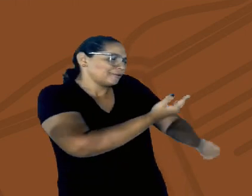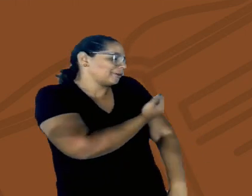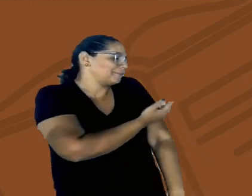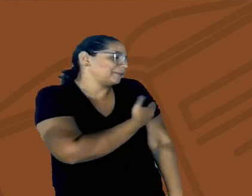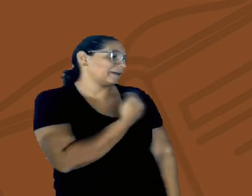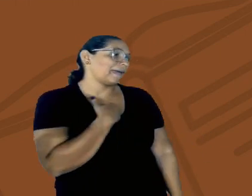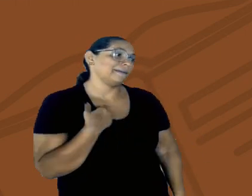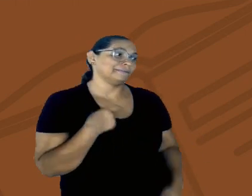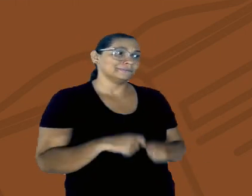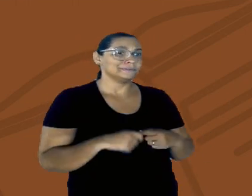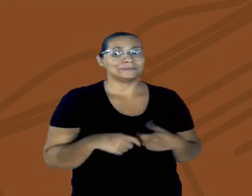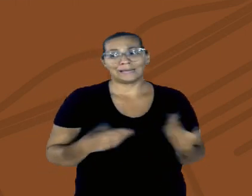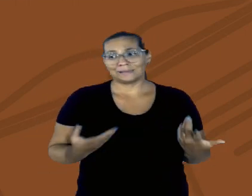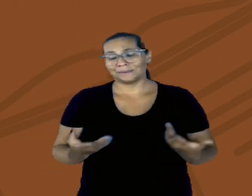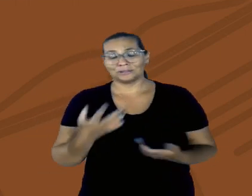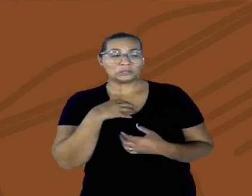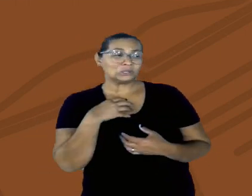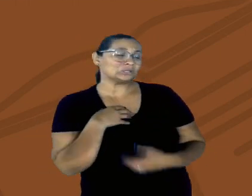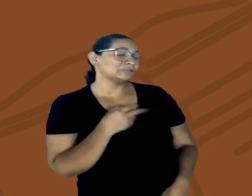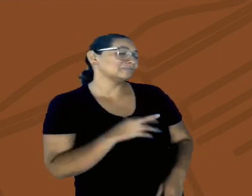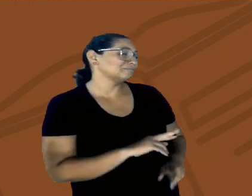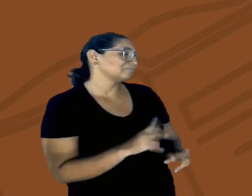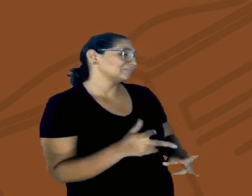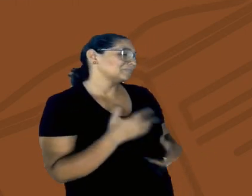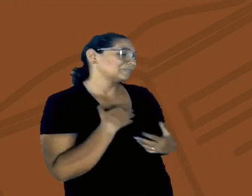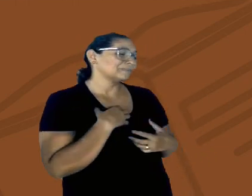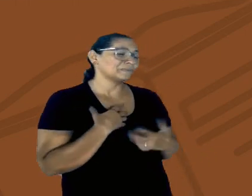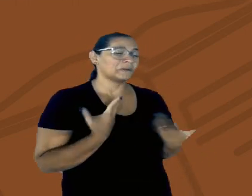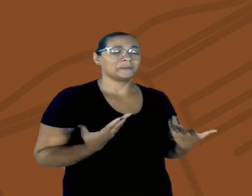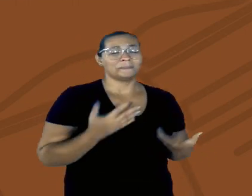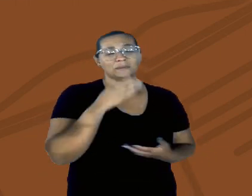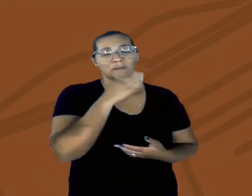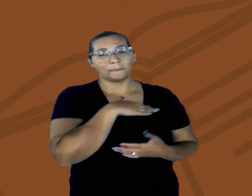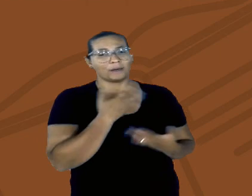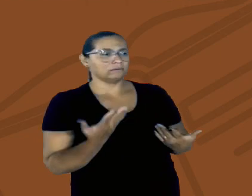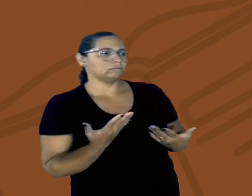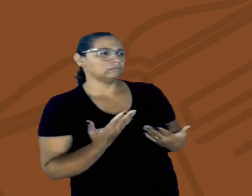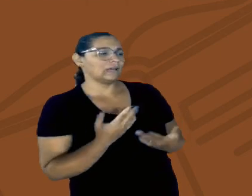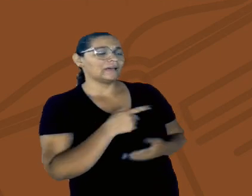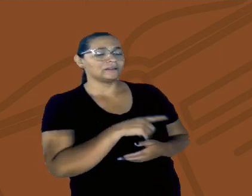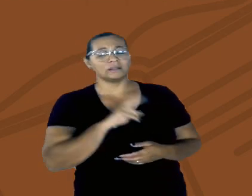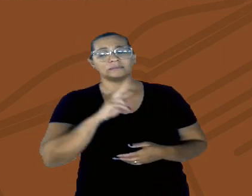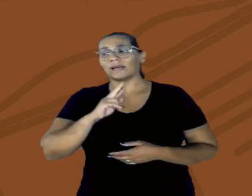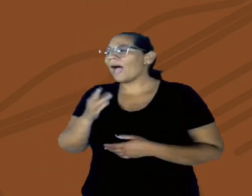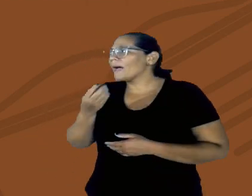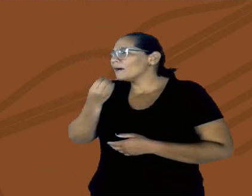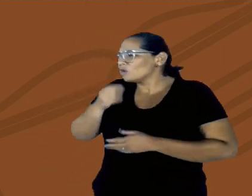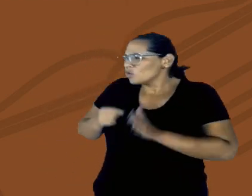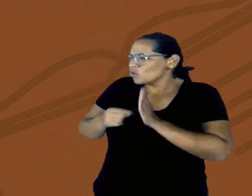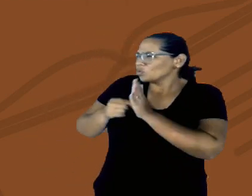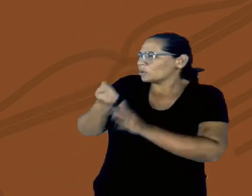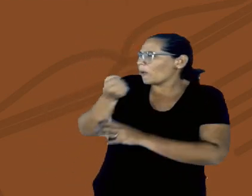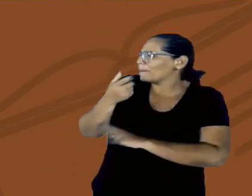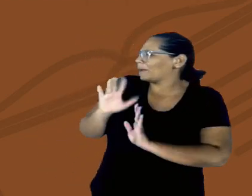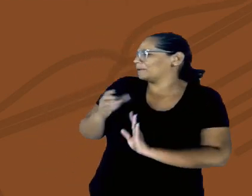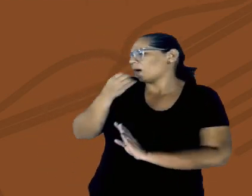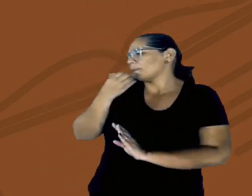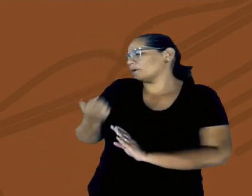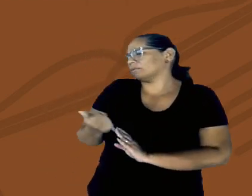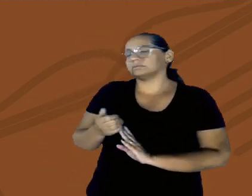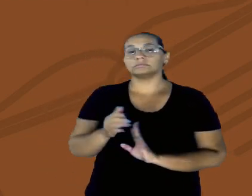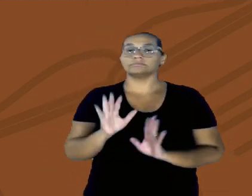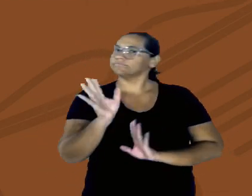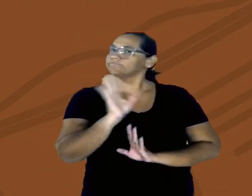Eita, mulher, pode usar isso aqui serve. Também não é assim. É procurar, é ir ao médico, ok? Muito